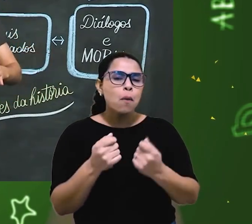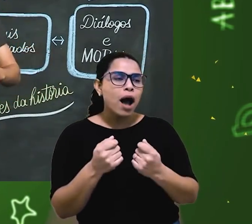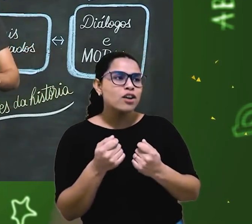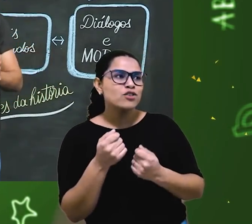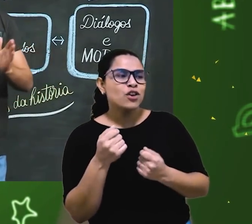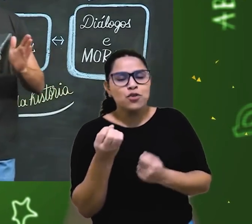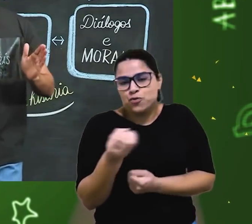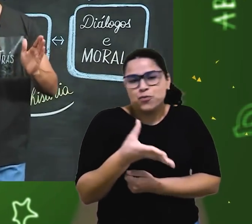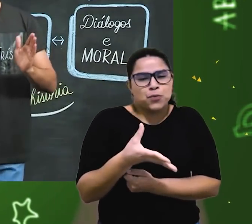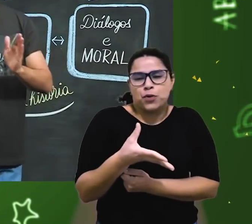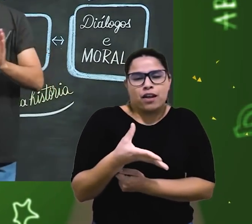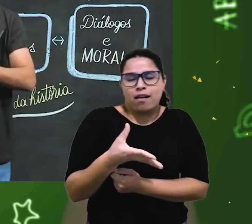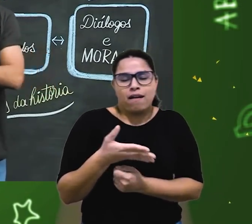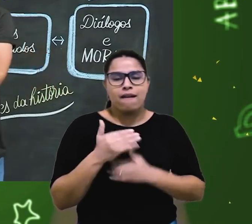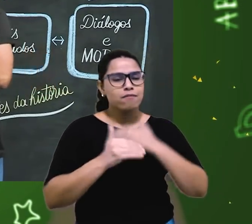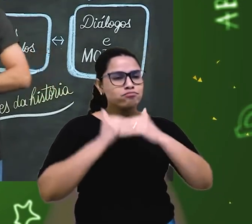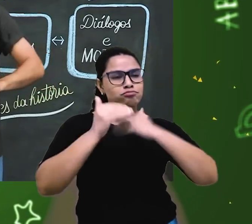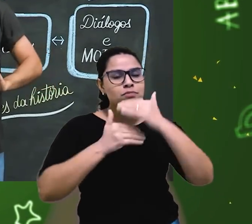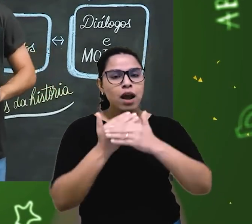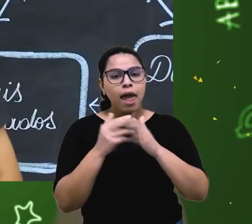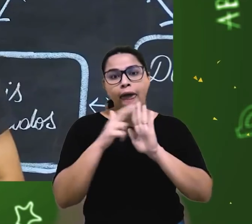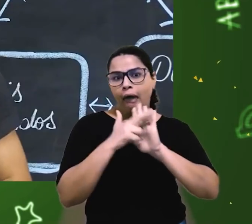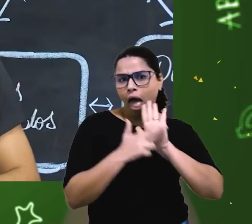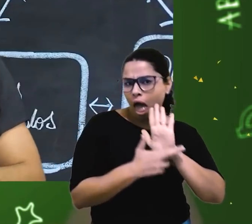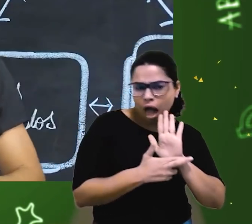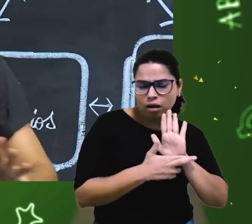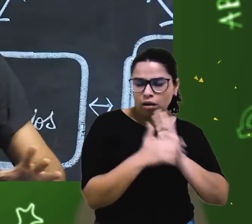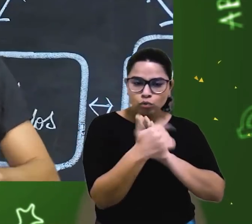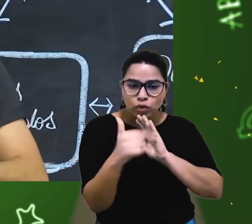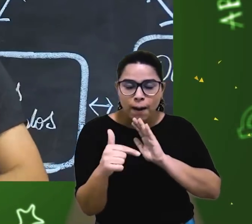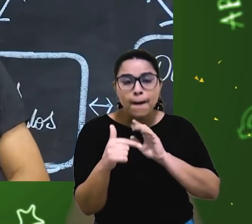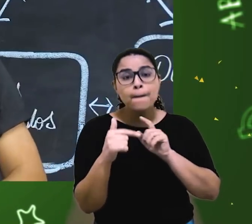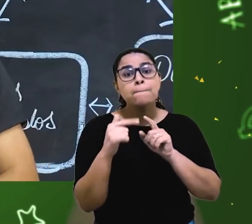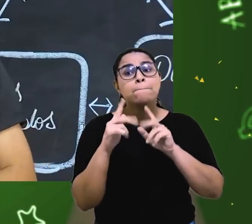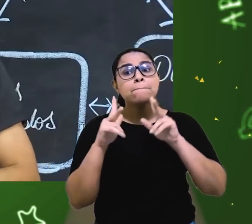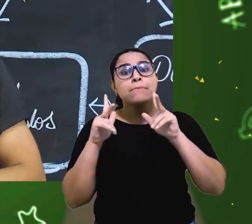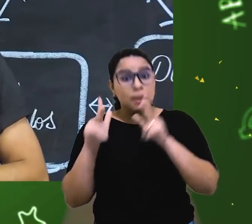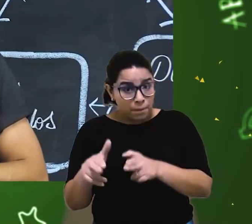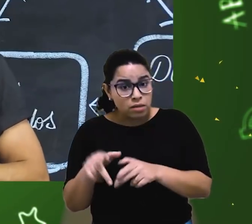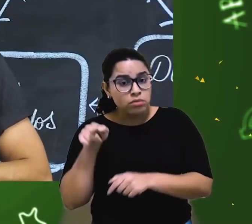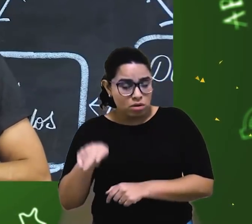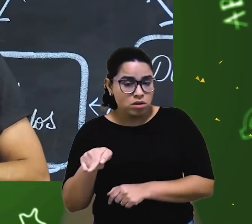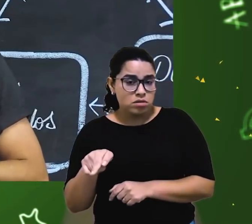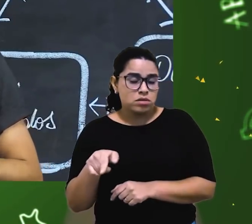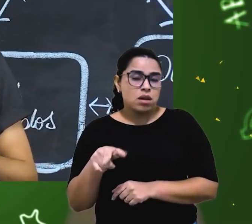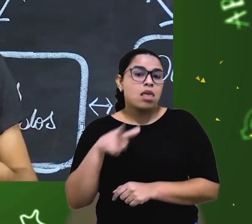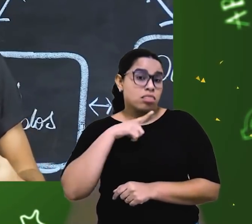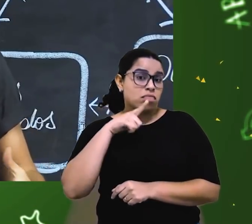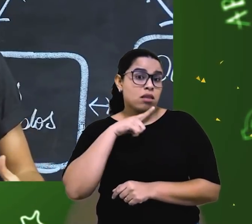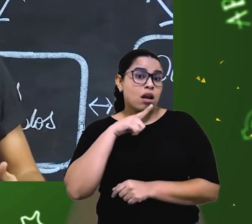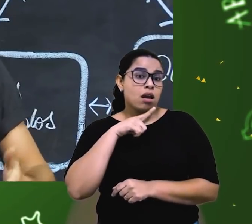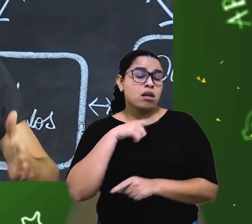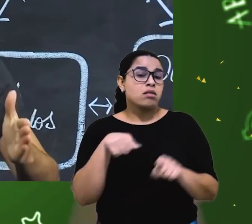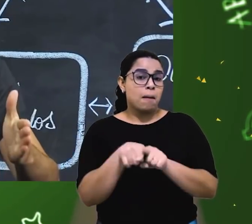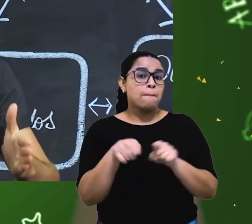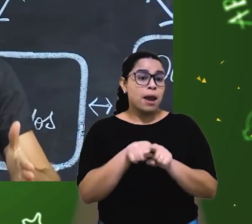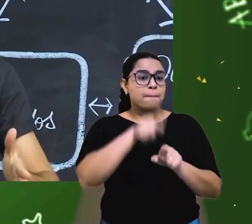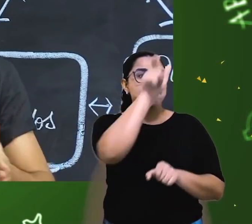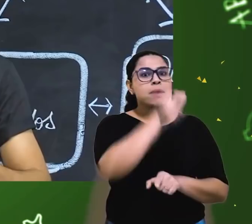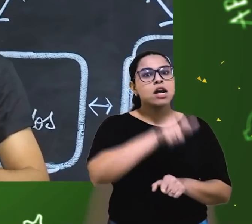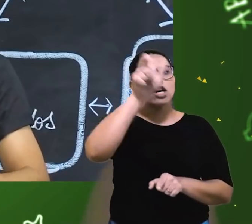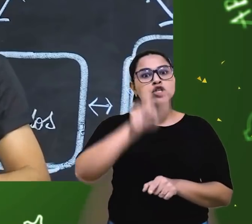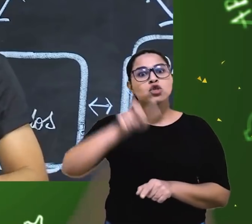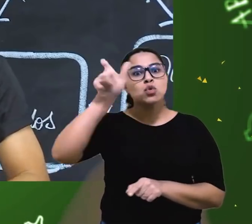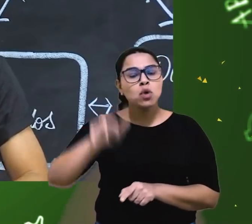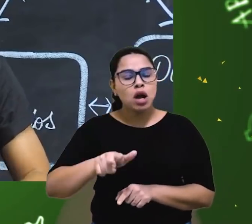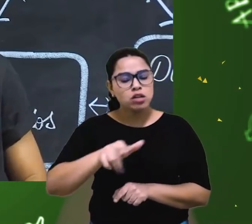às regras, ou seja, que não segue exatamente as regrinhas narrativas, mesmo esses contos mais modernos, eles situam os personagens em um dado